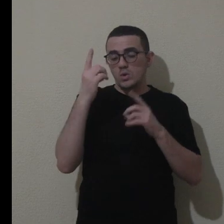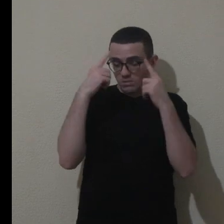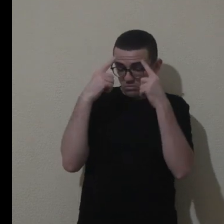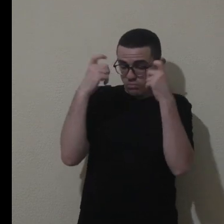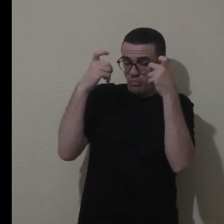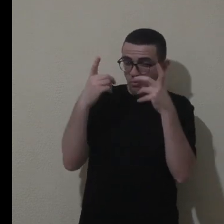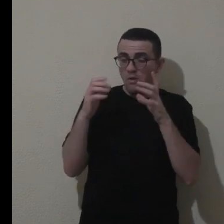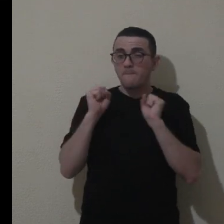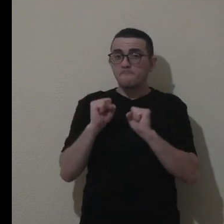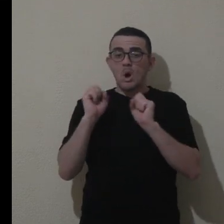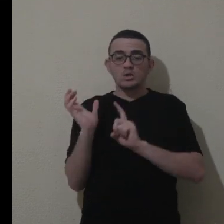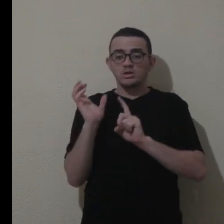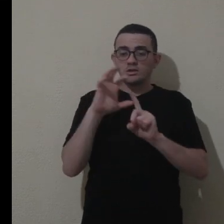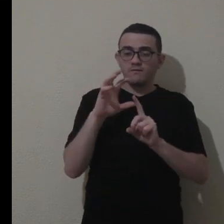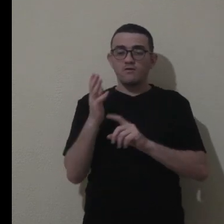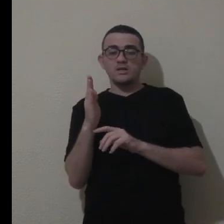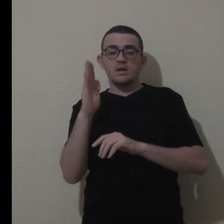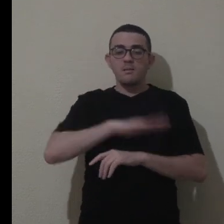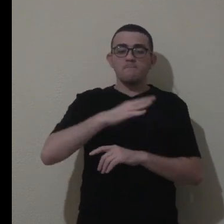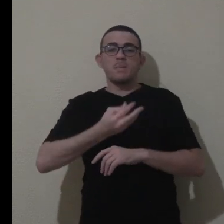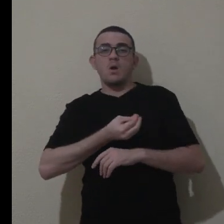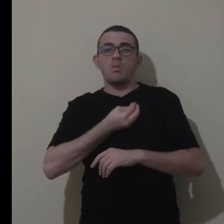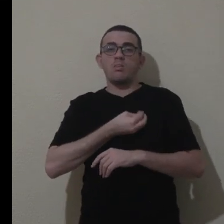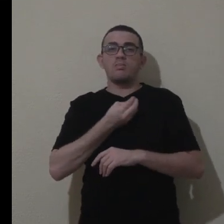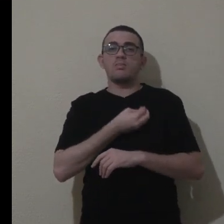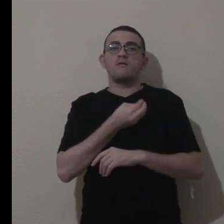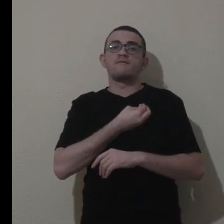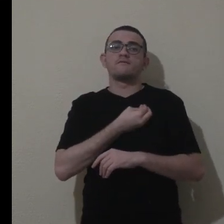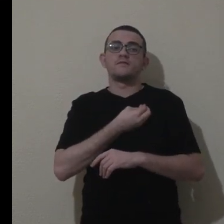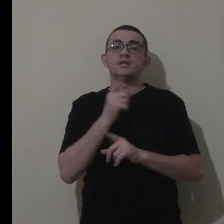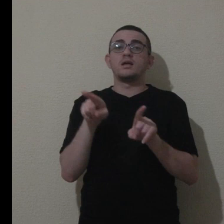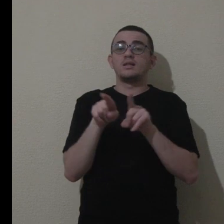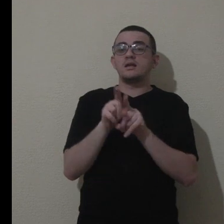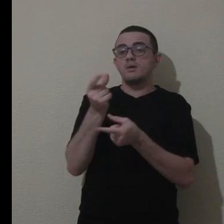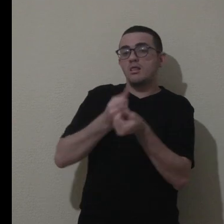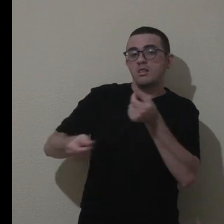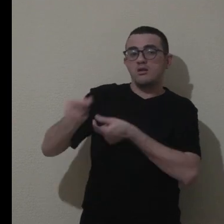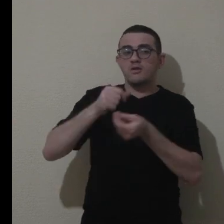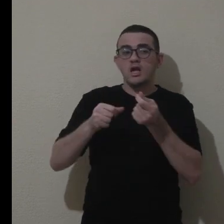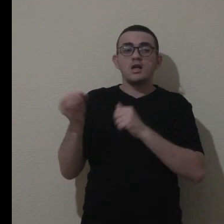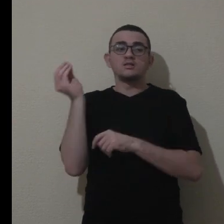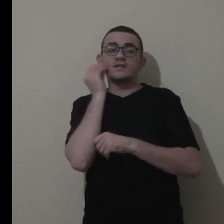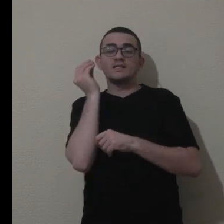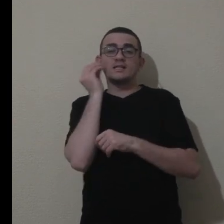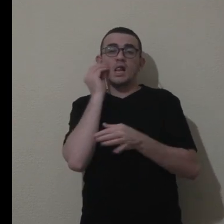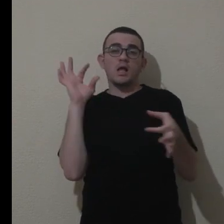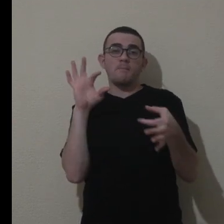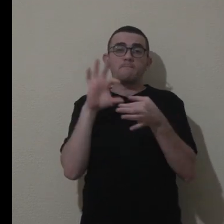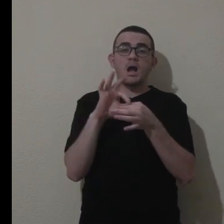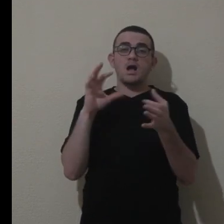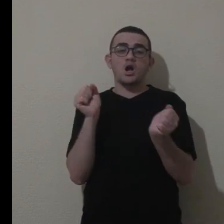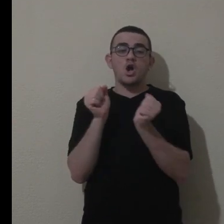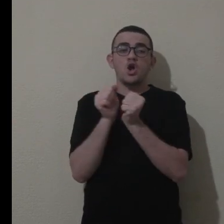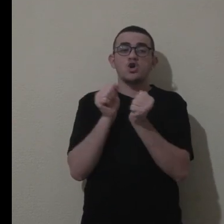adversos elas podem impactar de uma forma negativa na vida e na economia, a gente vai tentar trazer,